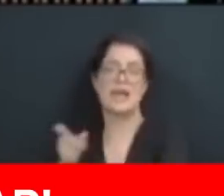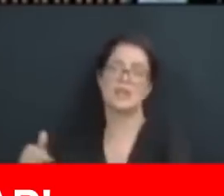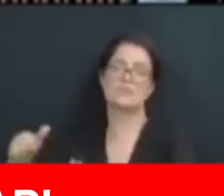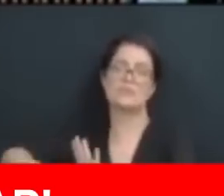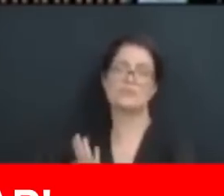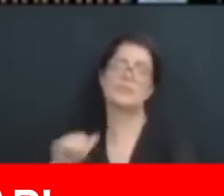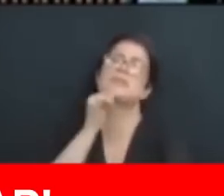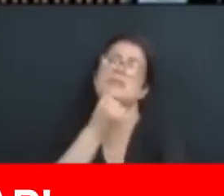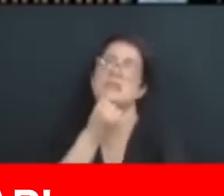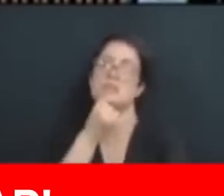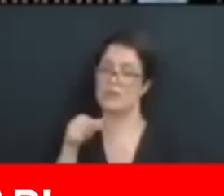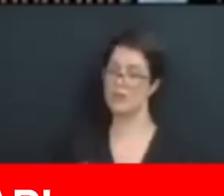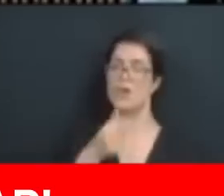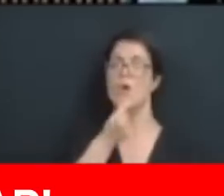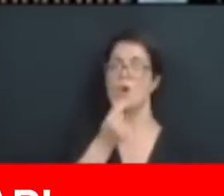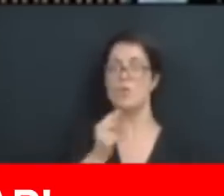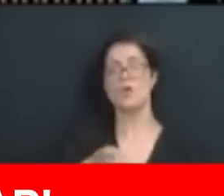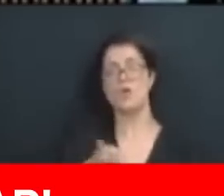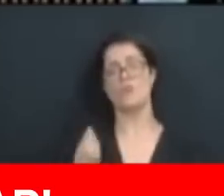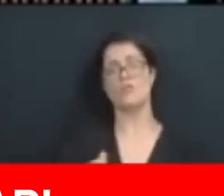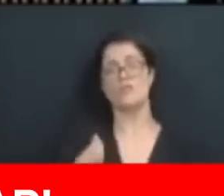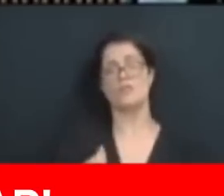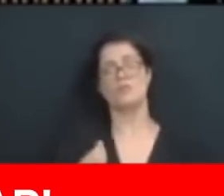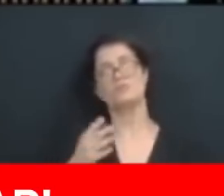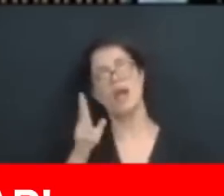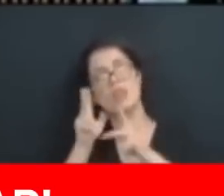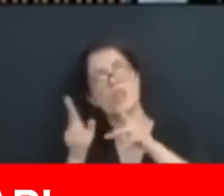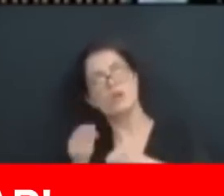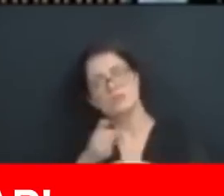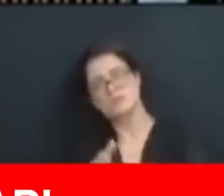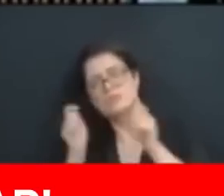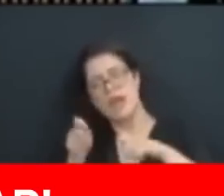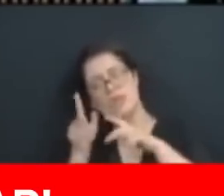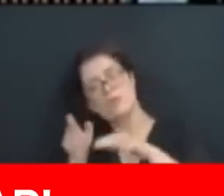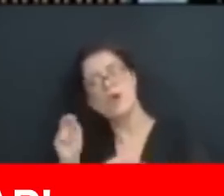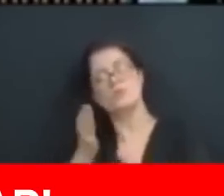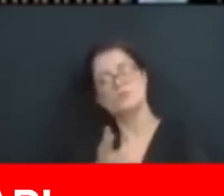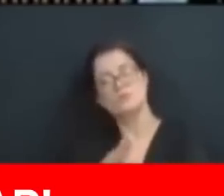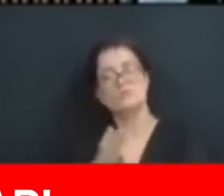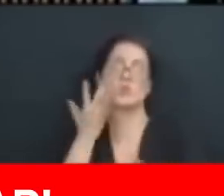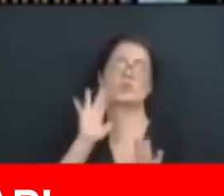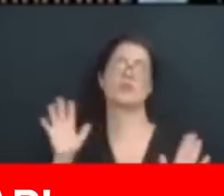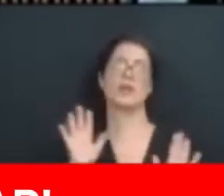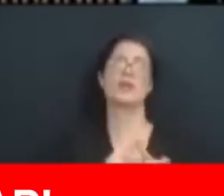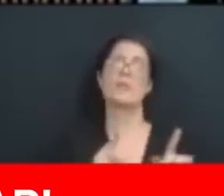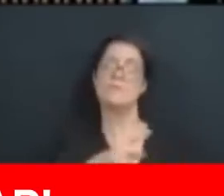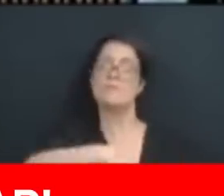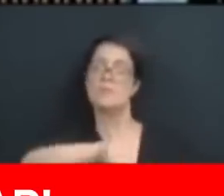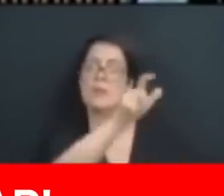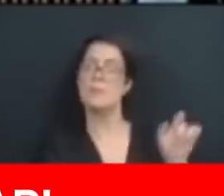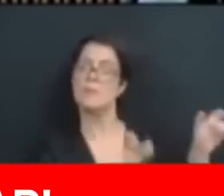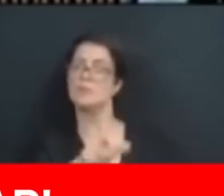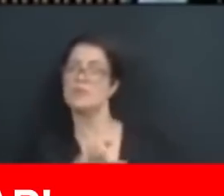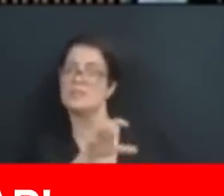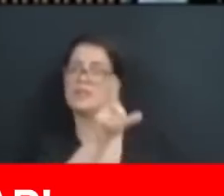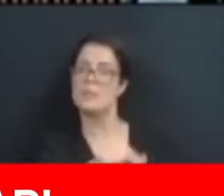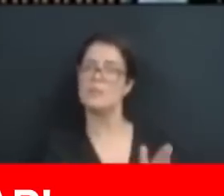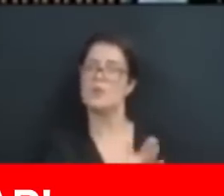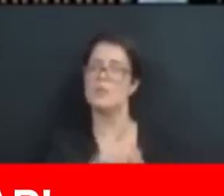dorme à noite, mas são serviçais do mal e da mentira. Essas pessoas têm que ser combatidas. Como que se combate a